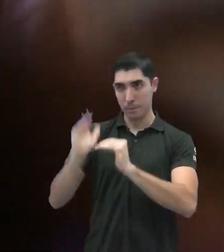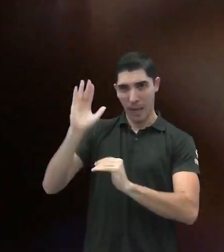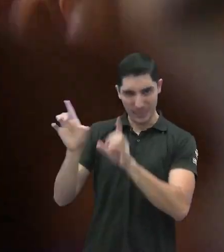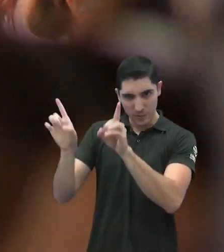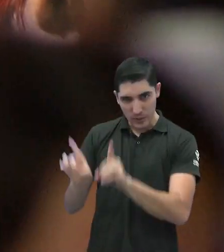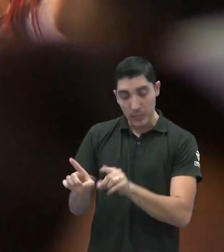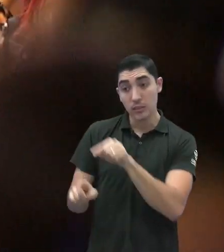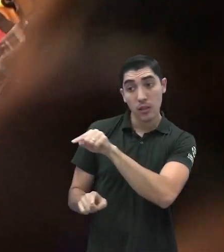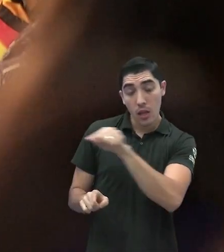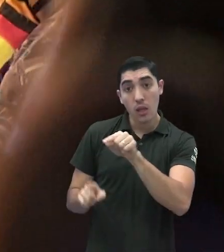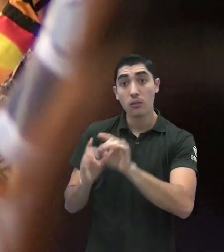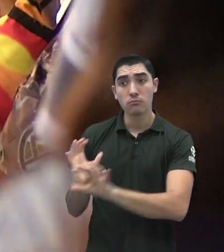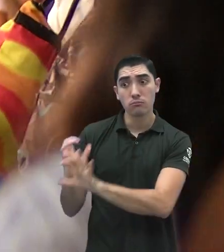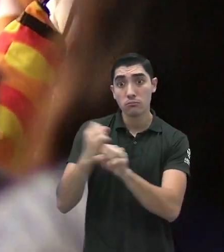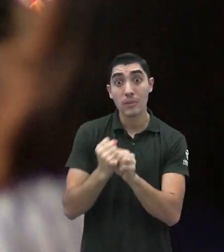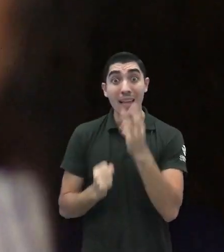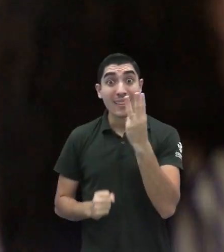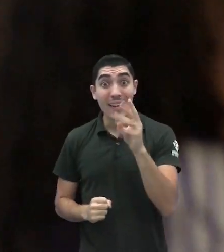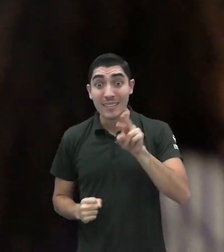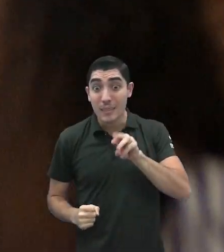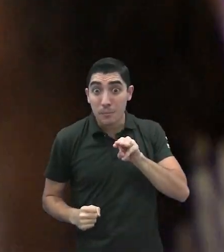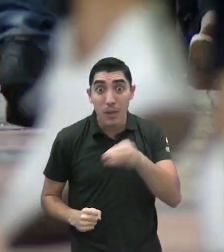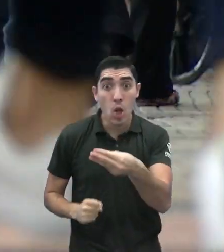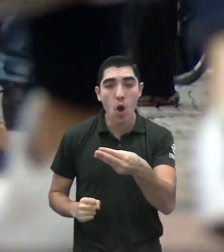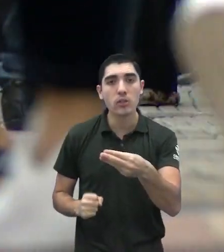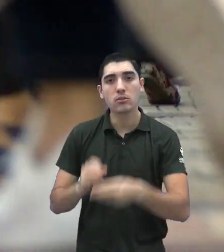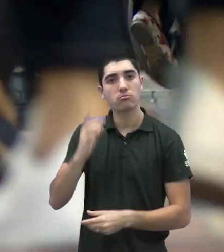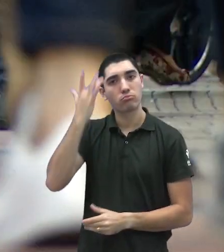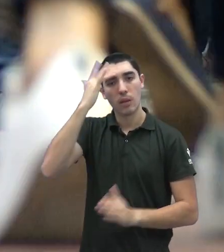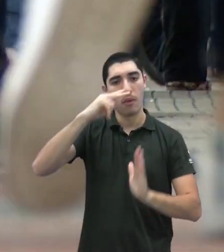mais, quase 3 milhões são analfabetas,